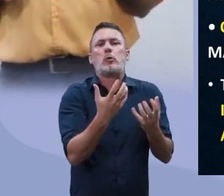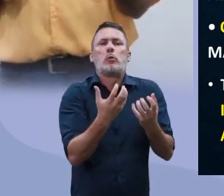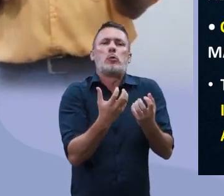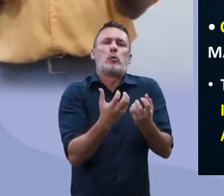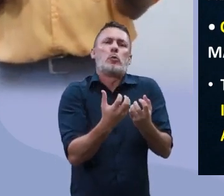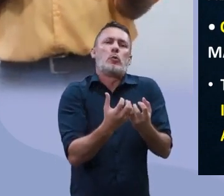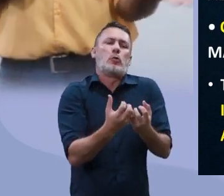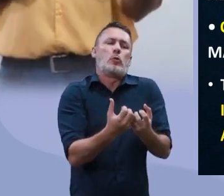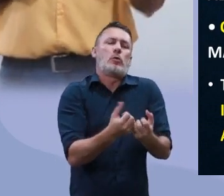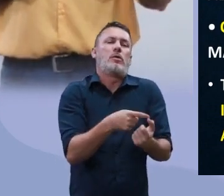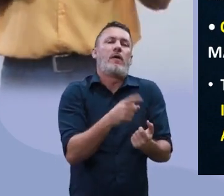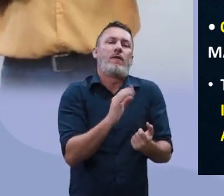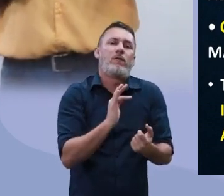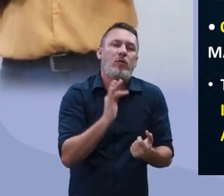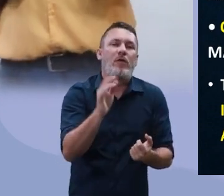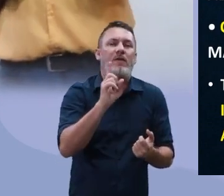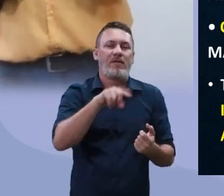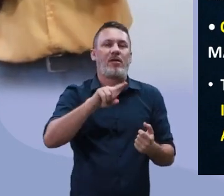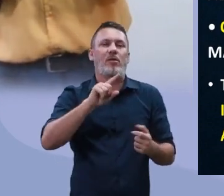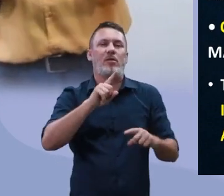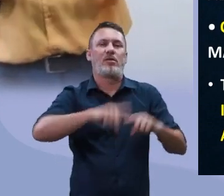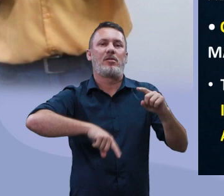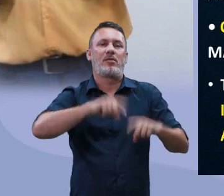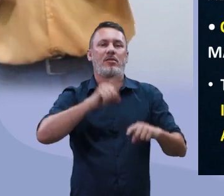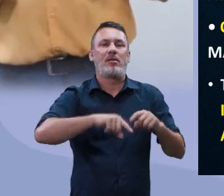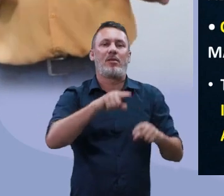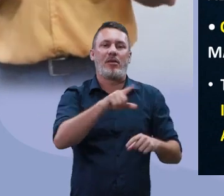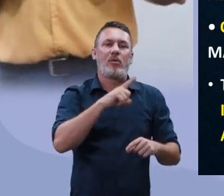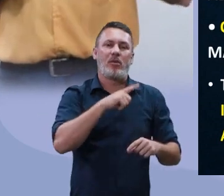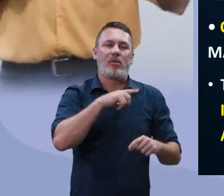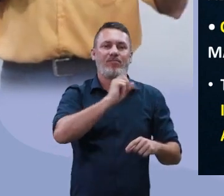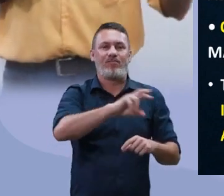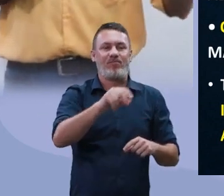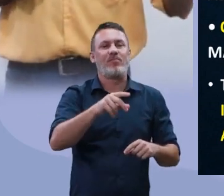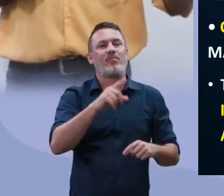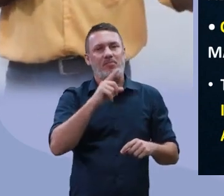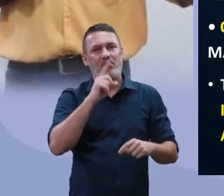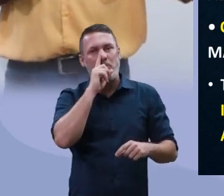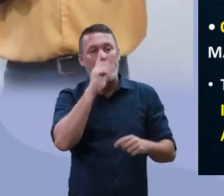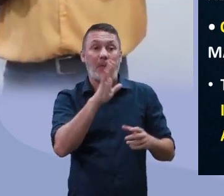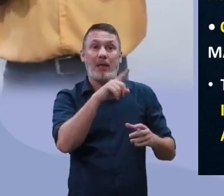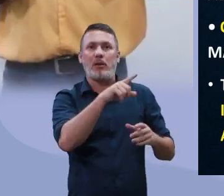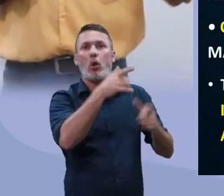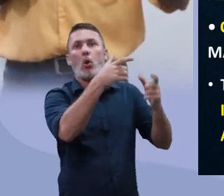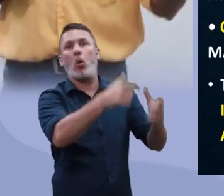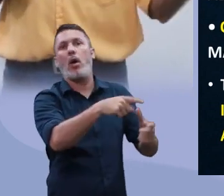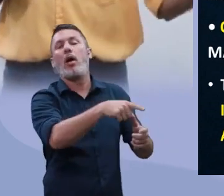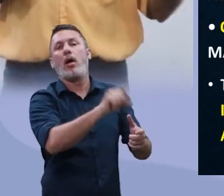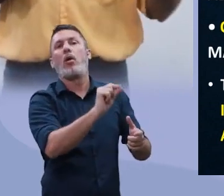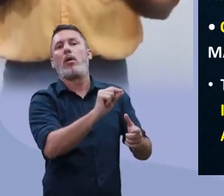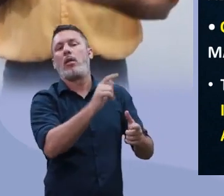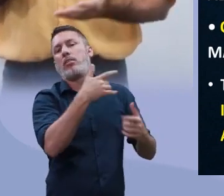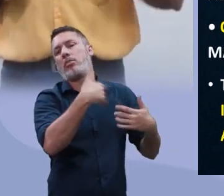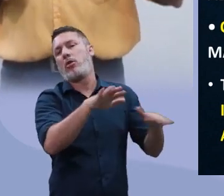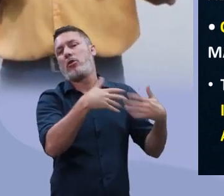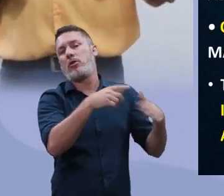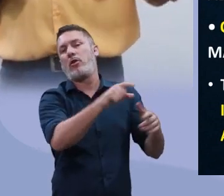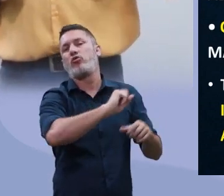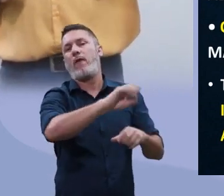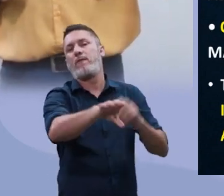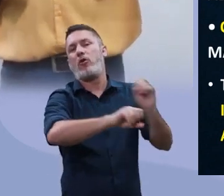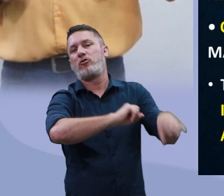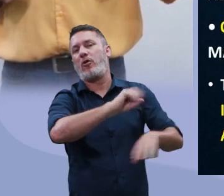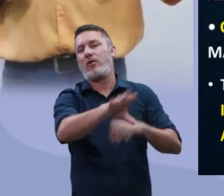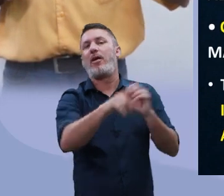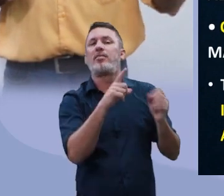sua decomposição ele vai produzir a matéria líquida, que é o chorume, que é altamente danoso, mas em um aterro sanitário, esse chorume